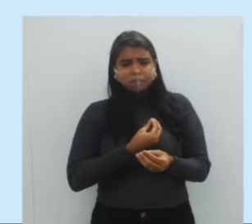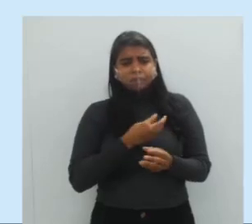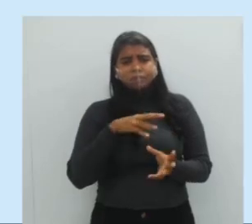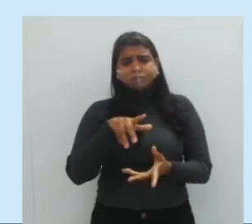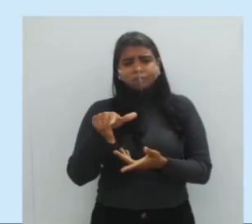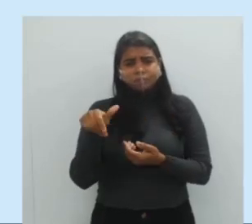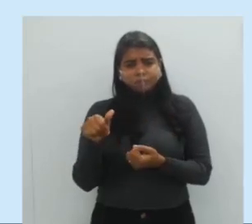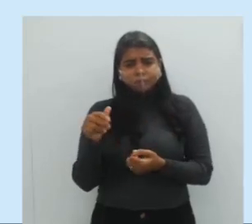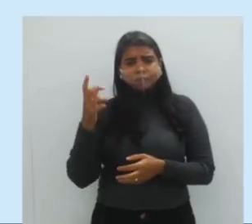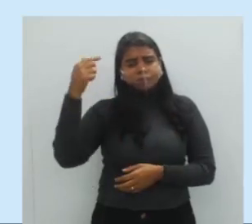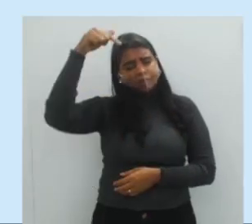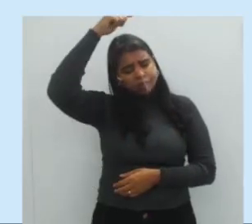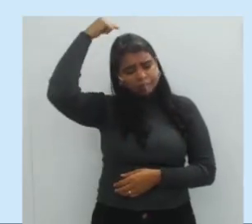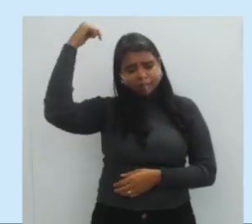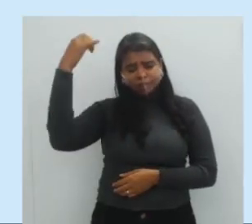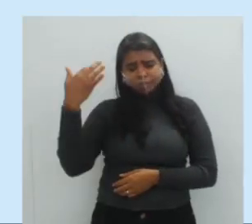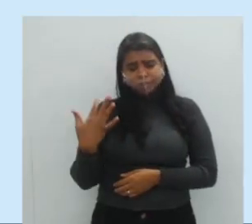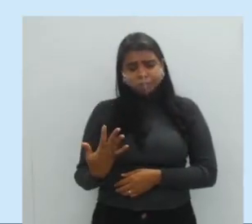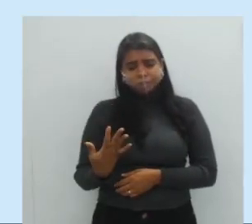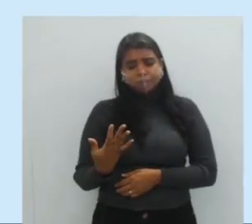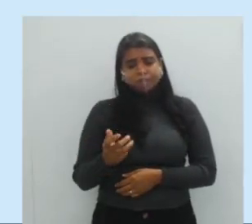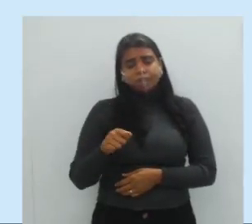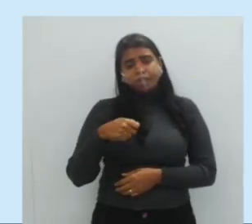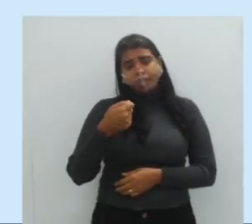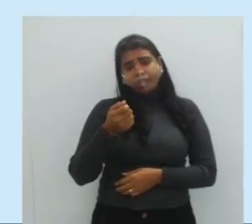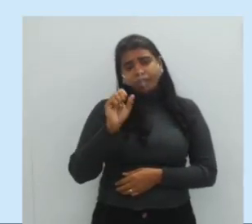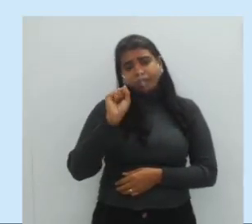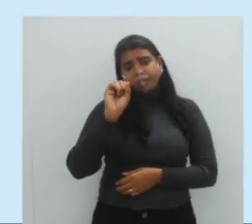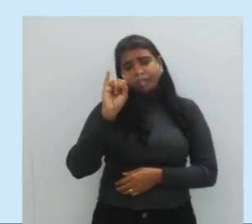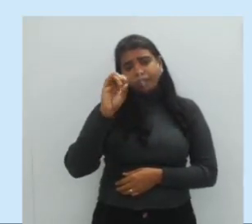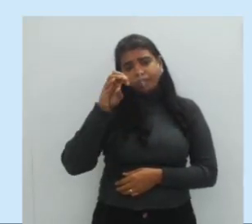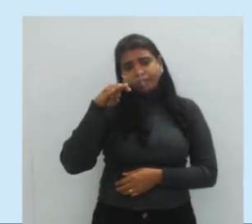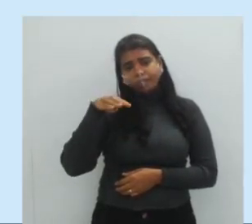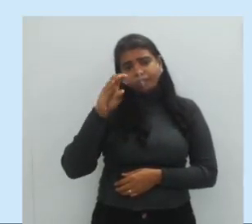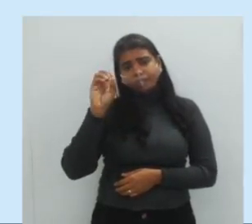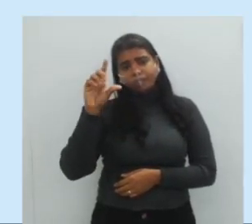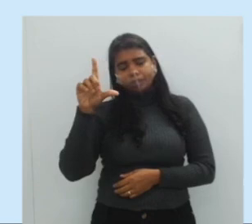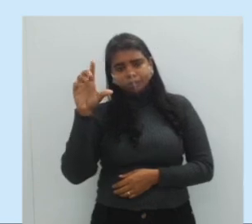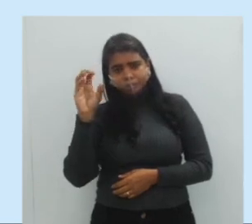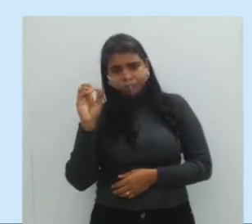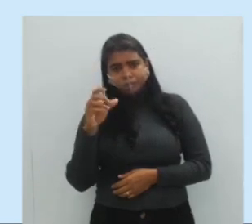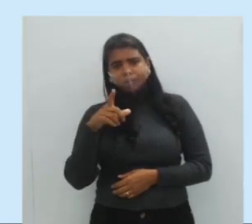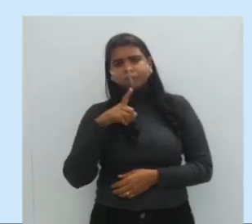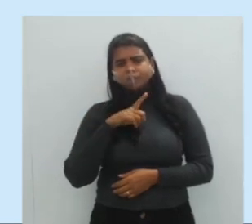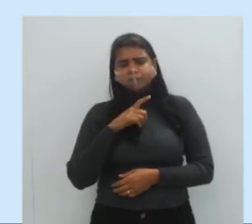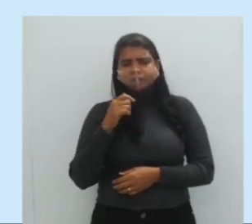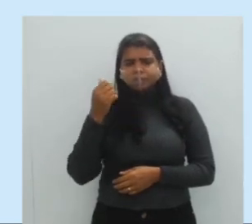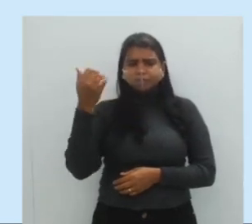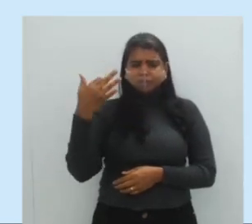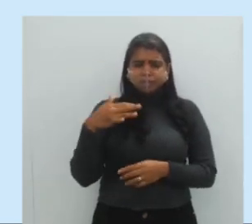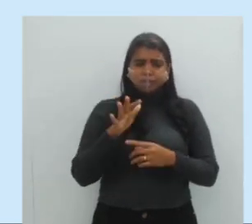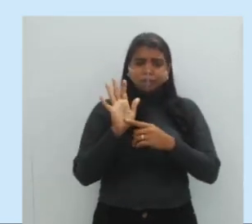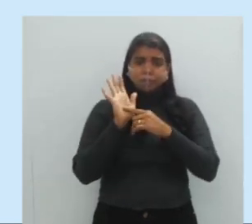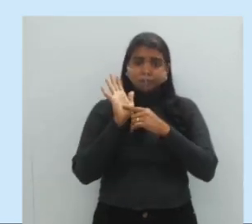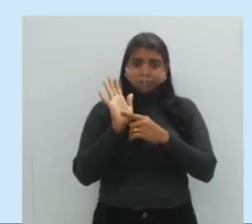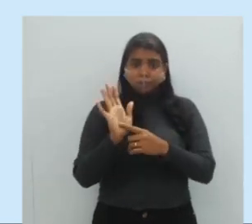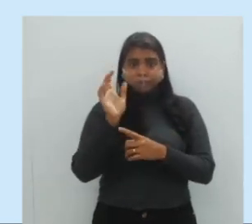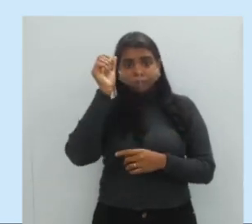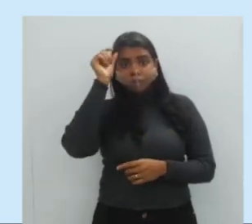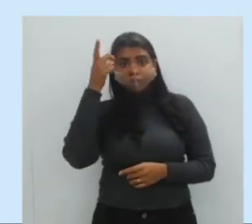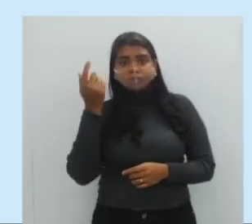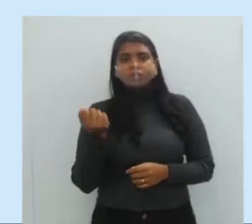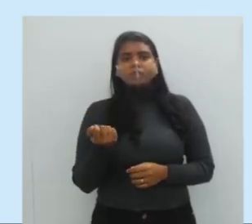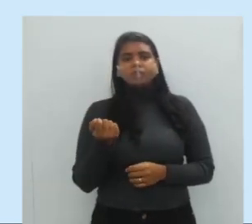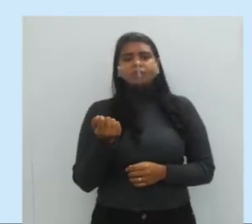uma narrativa sagrada. Então, os símbolos de cada religião, eles têm por trás, eles carregam